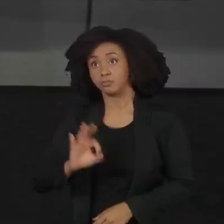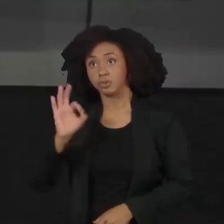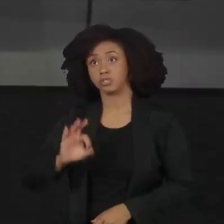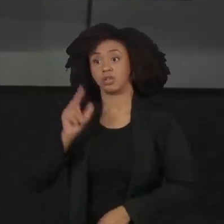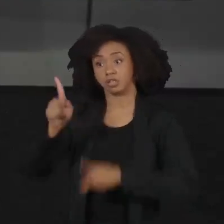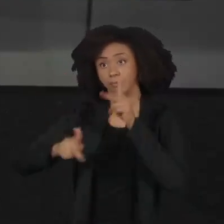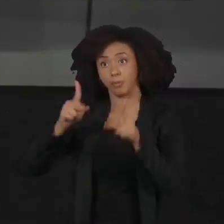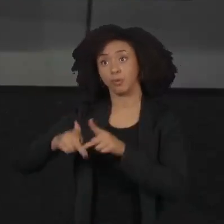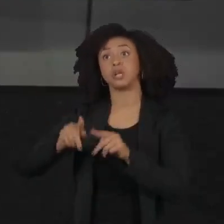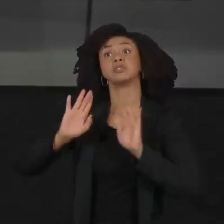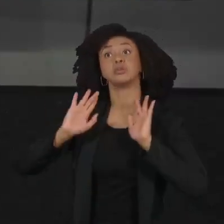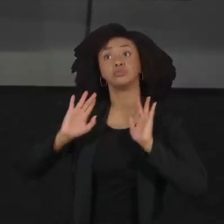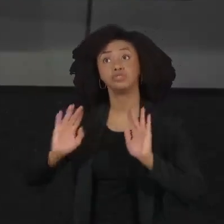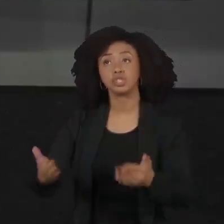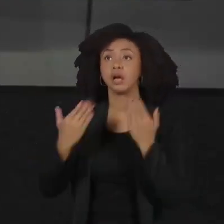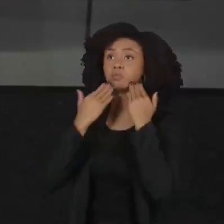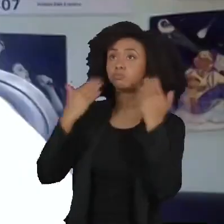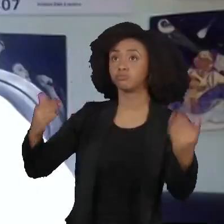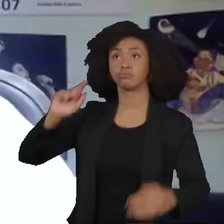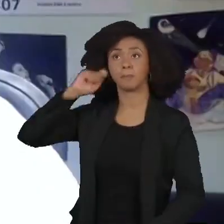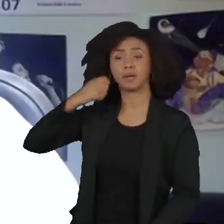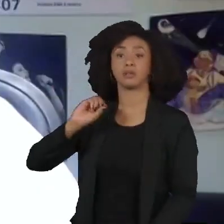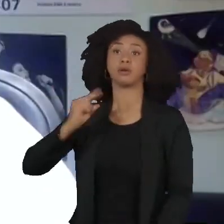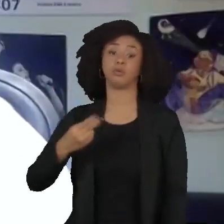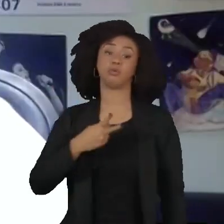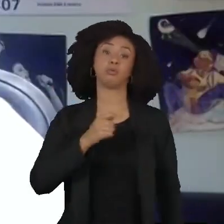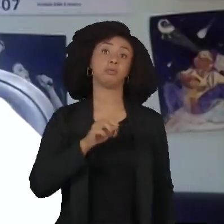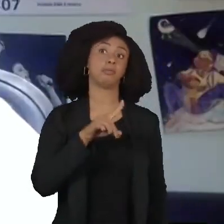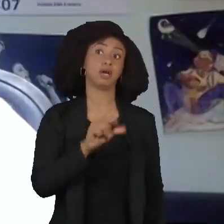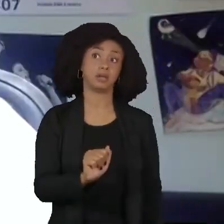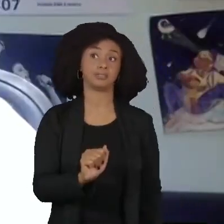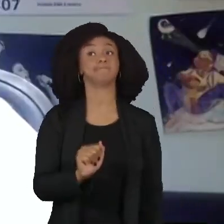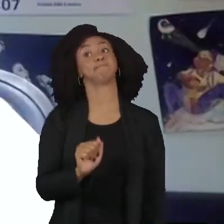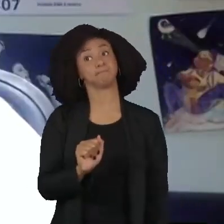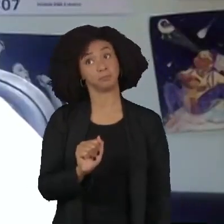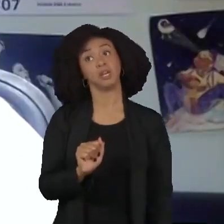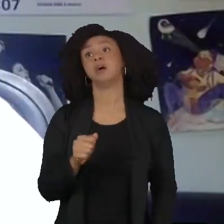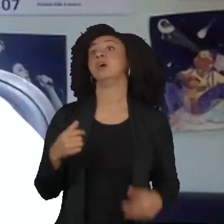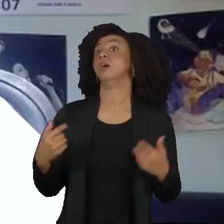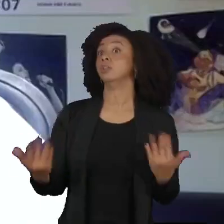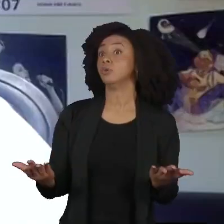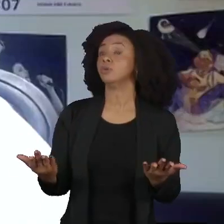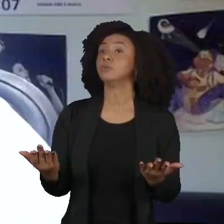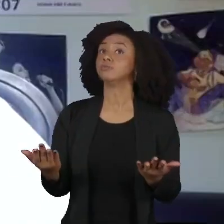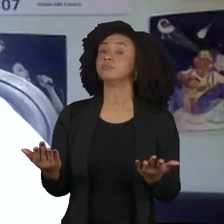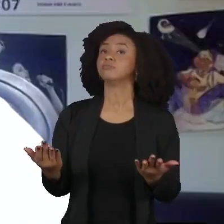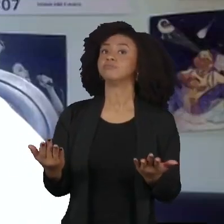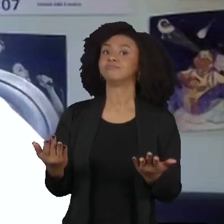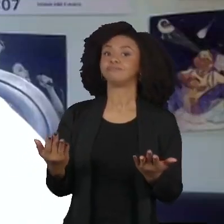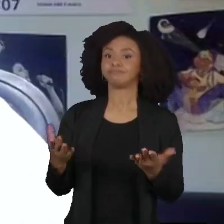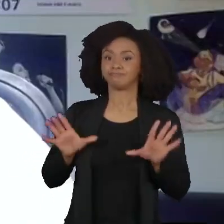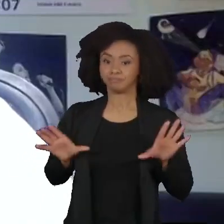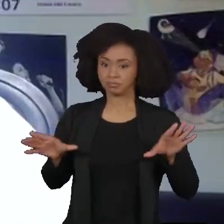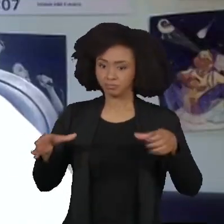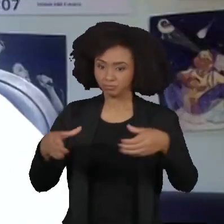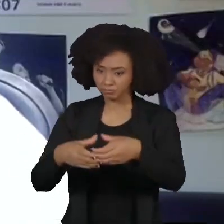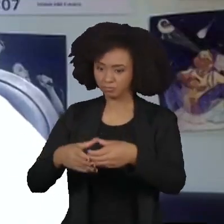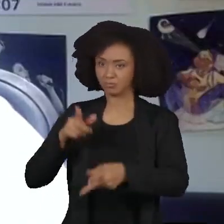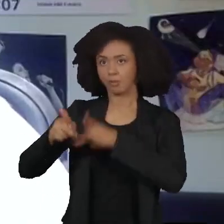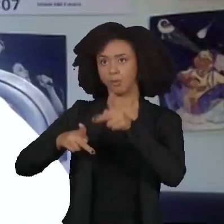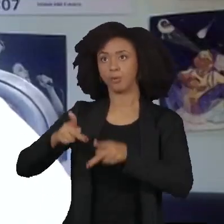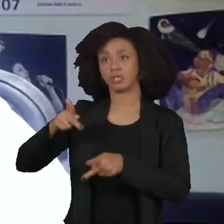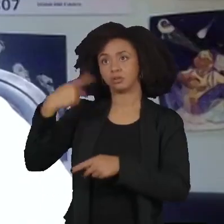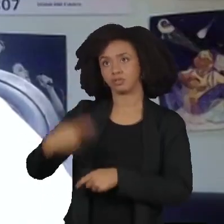declara negra, preta ou parda, ou negra, né, e você ter aí, né, essa composição racial da população brasileira